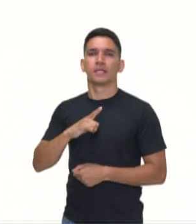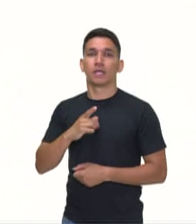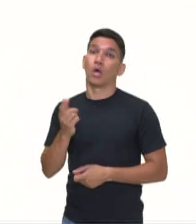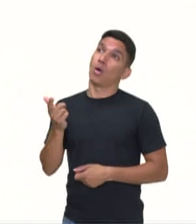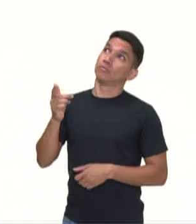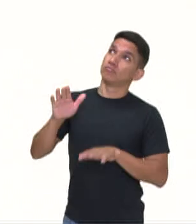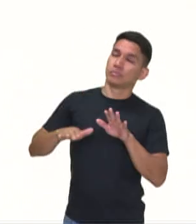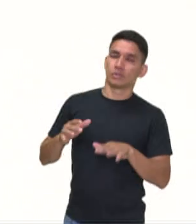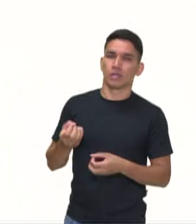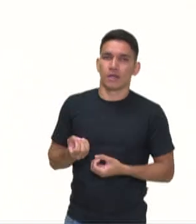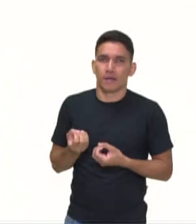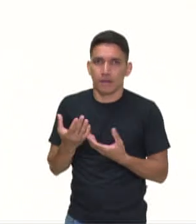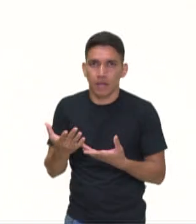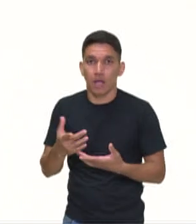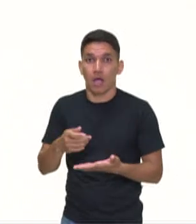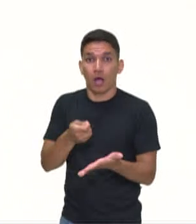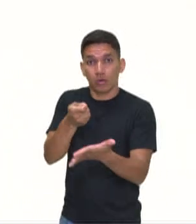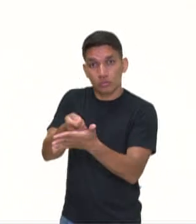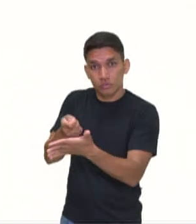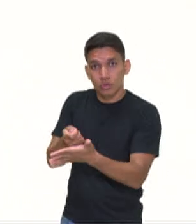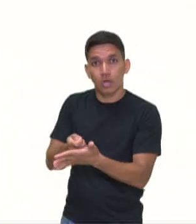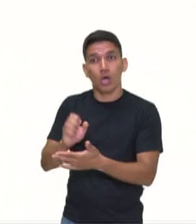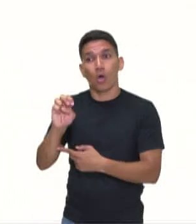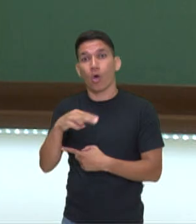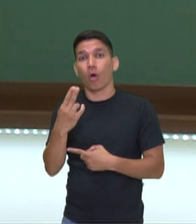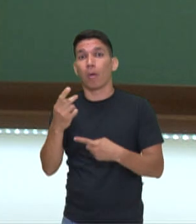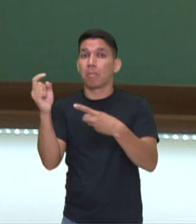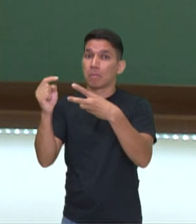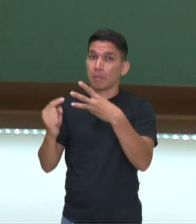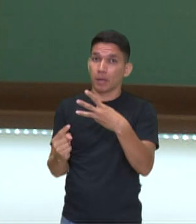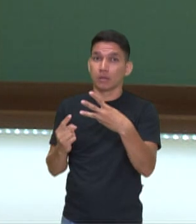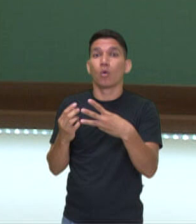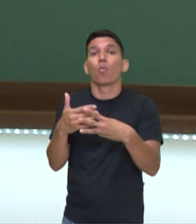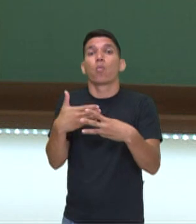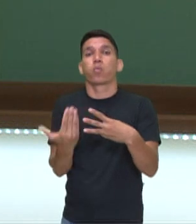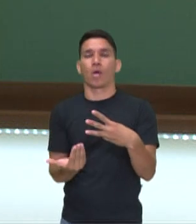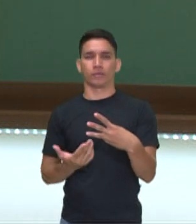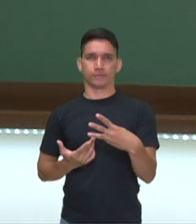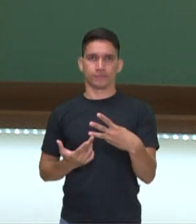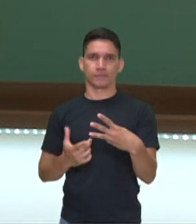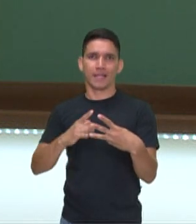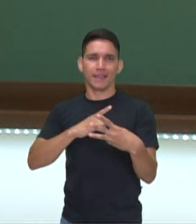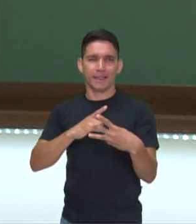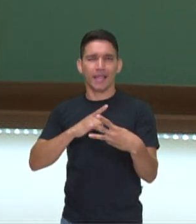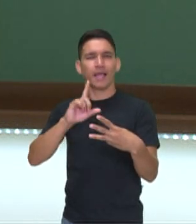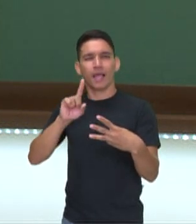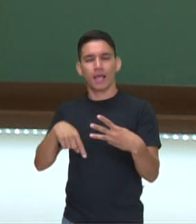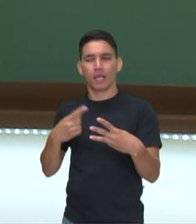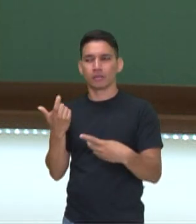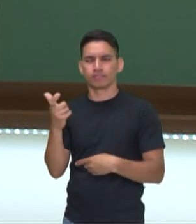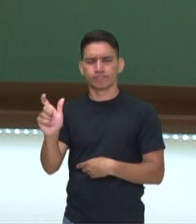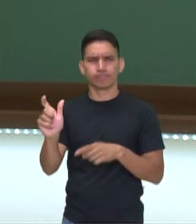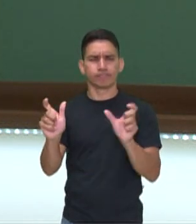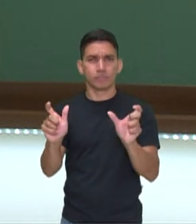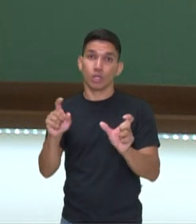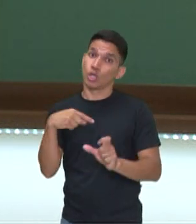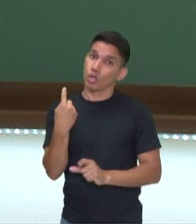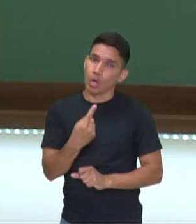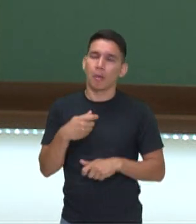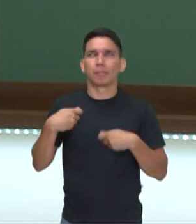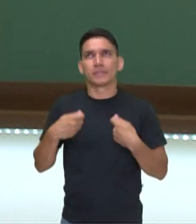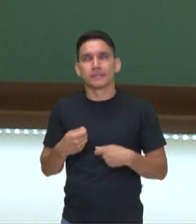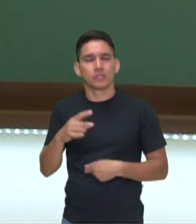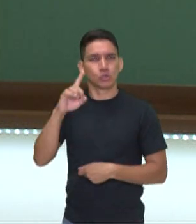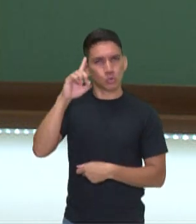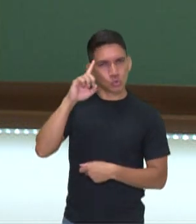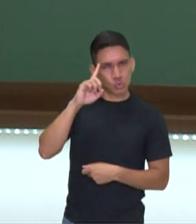of obligation, probability or advice. Nós deveríamos começar todo dia com uma música